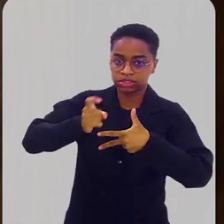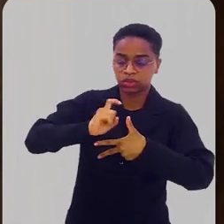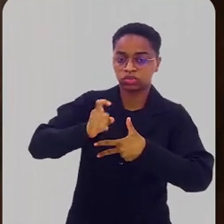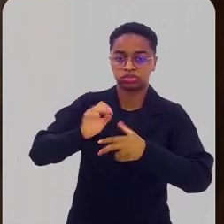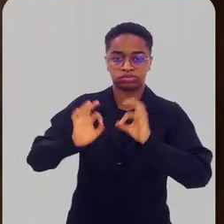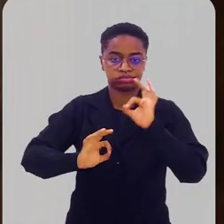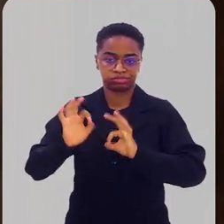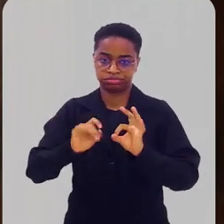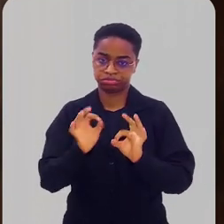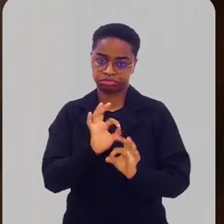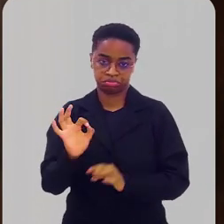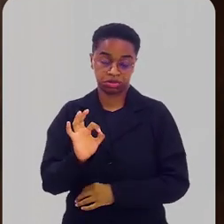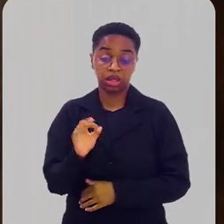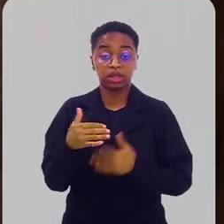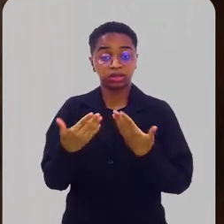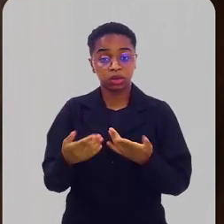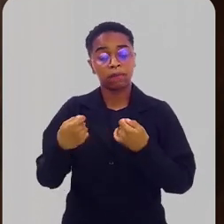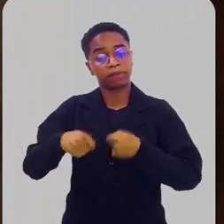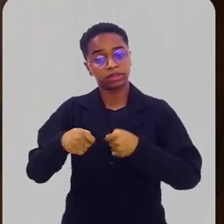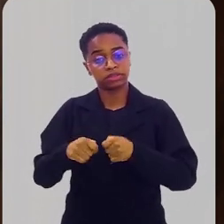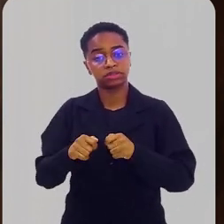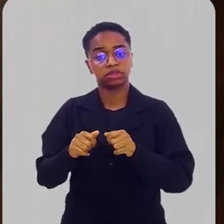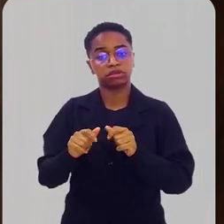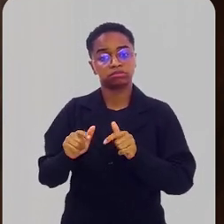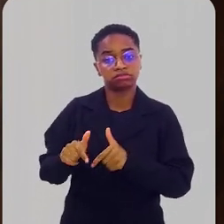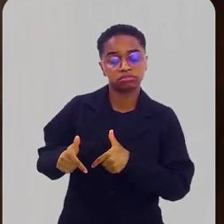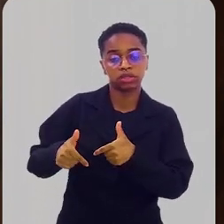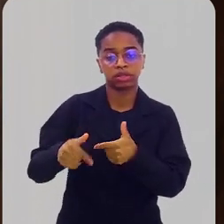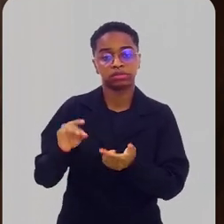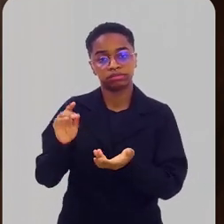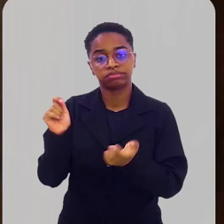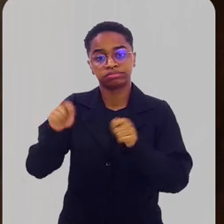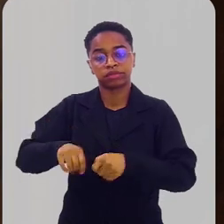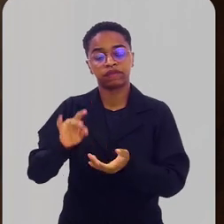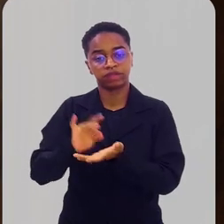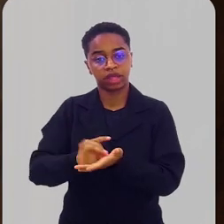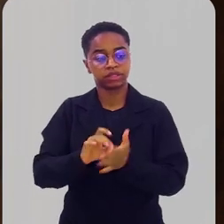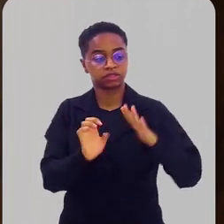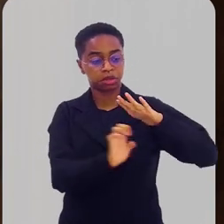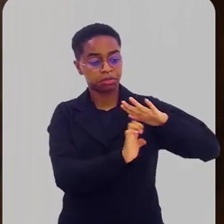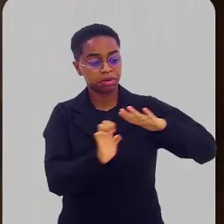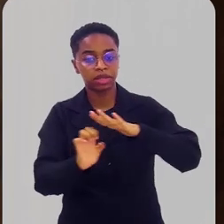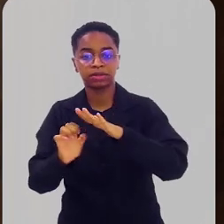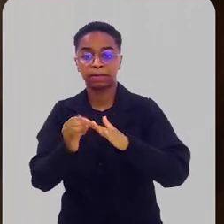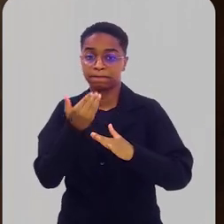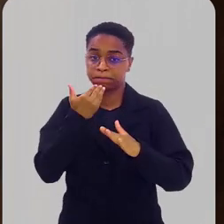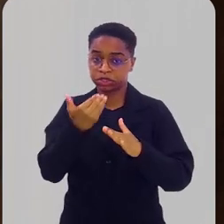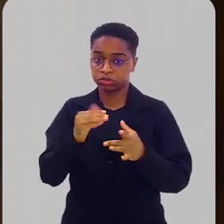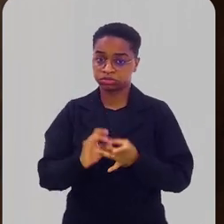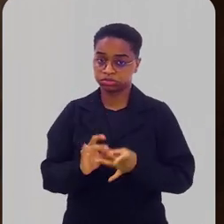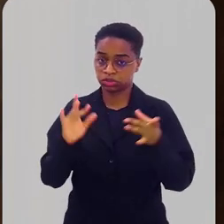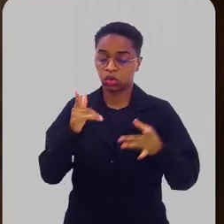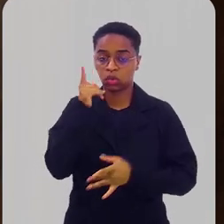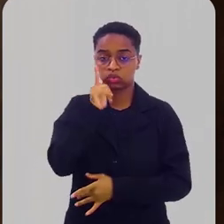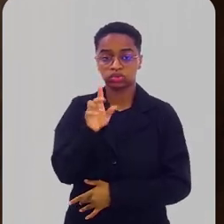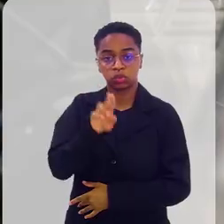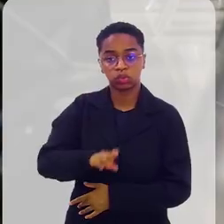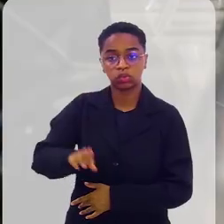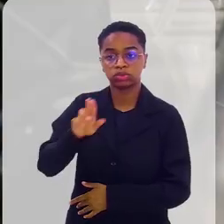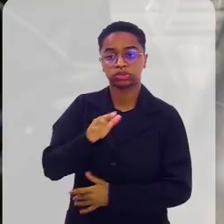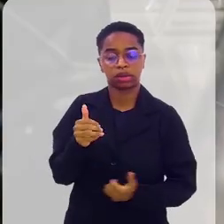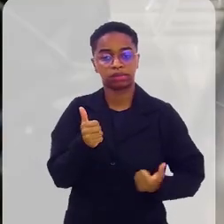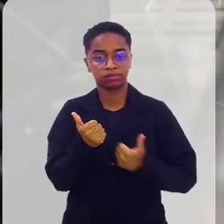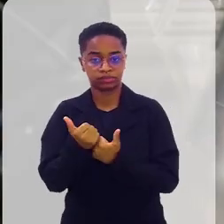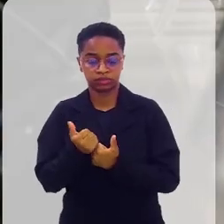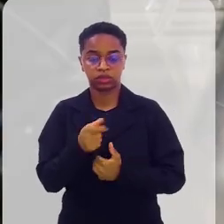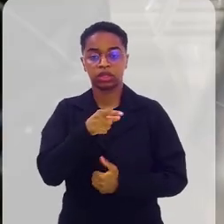ser regulamentadas para que as empresas possam pedir habilitação para poderem usufruir do benefício.